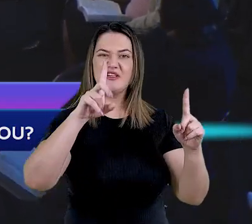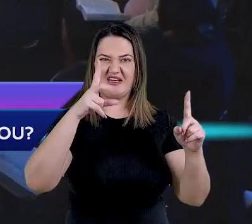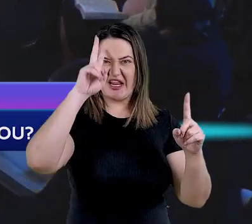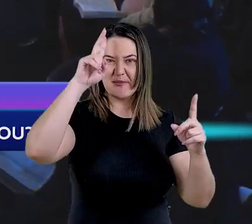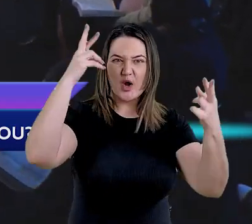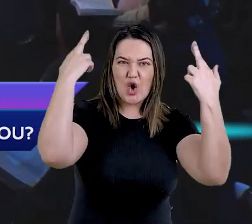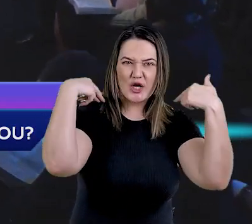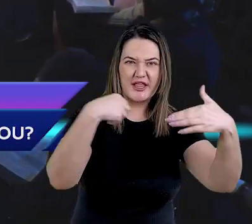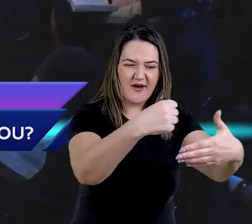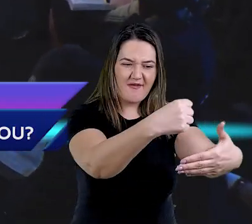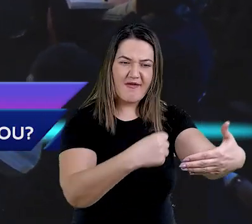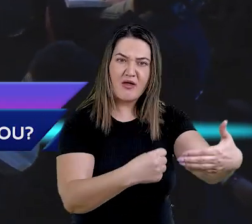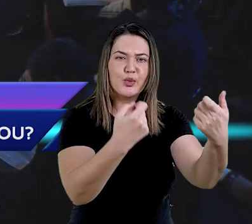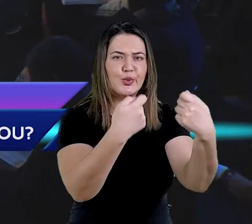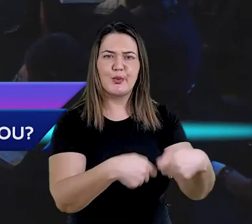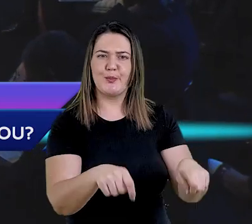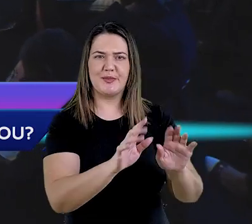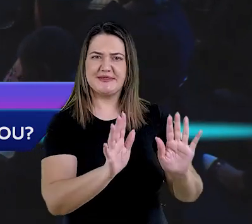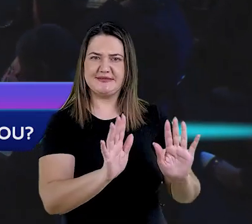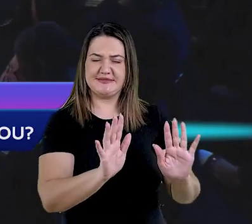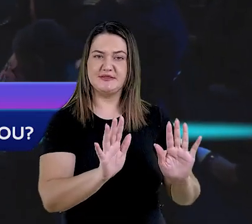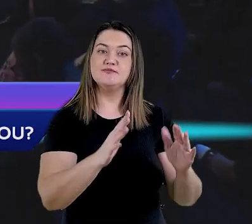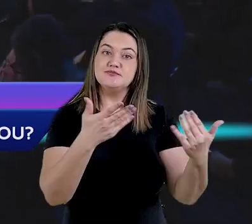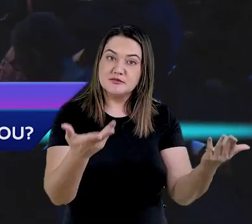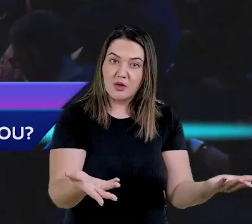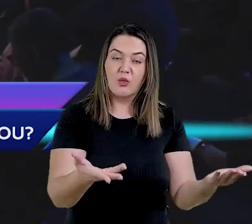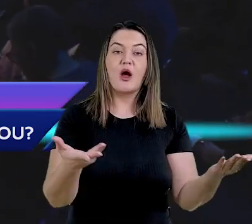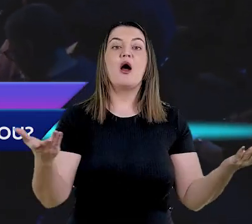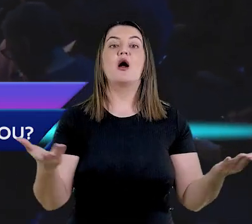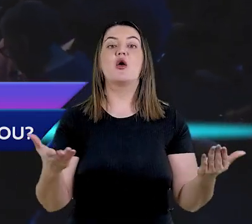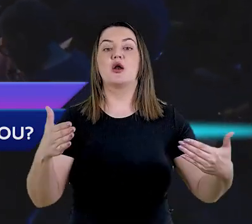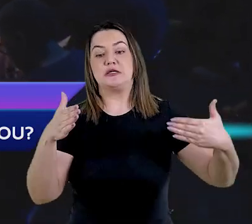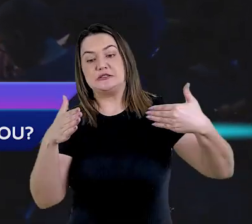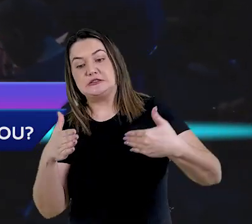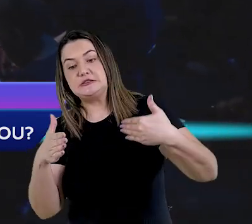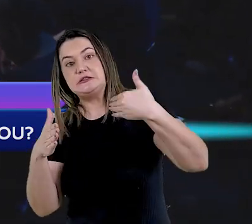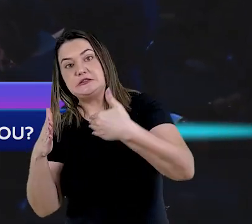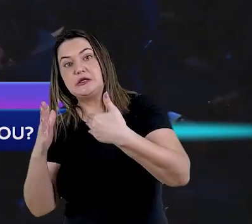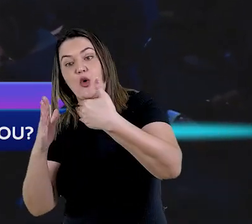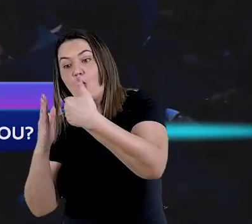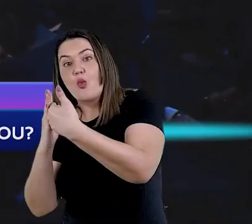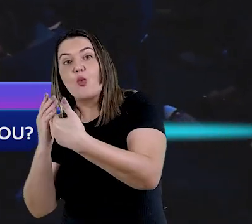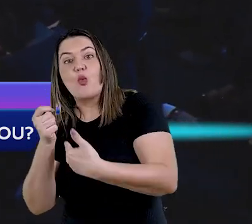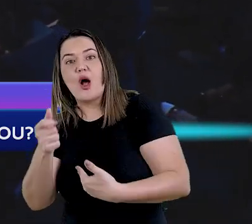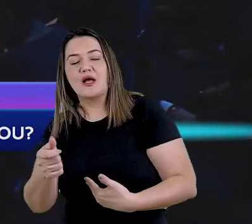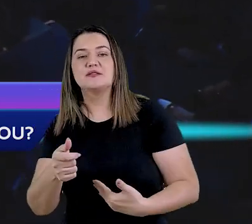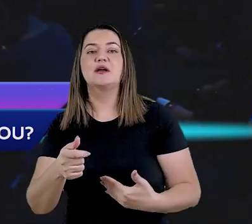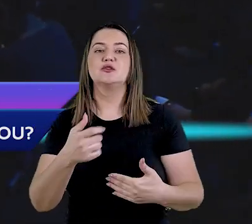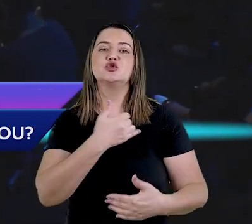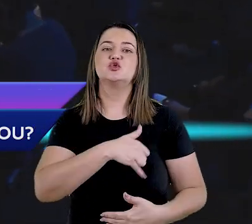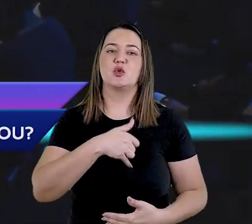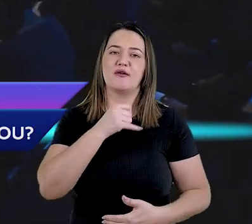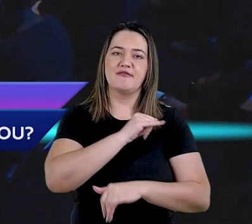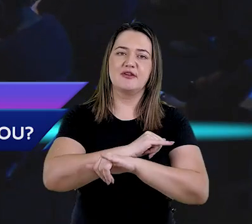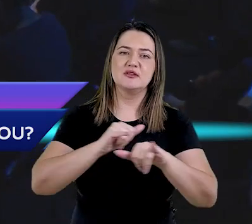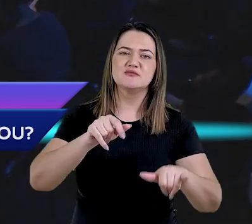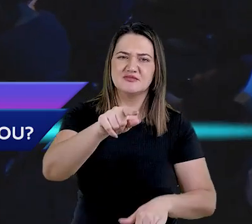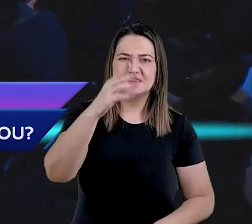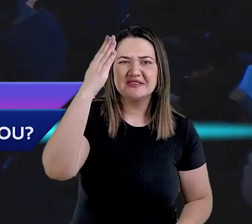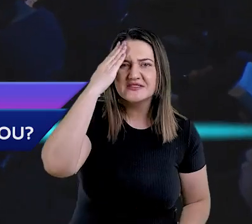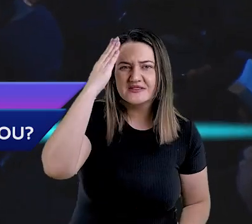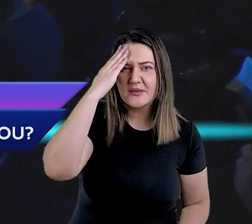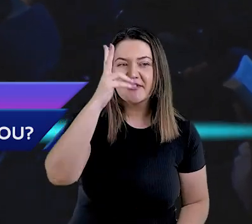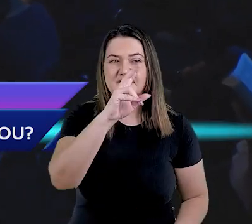cumprido. Portanto, nós já estamos na última hora. E veja o que ele diz: e como ouvistes que vem